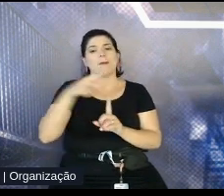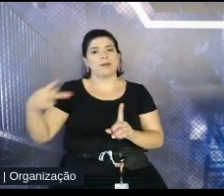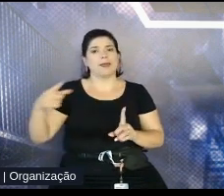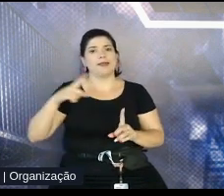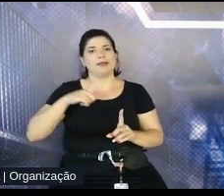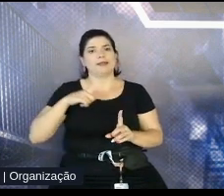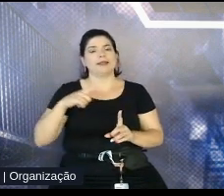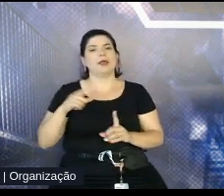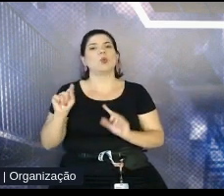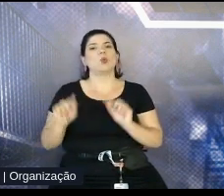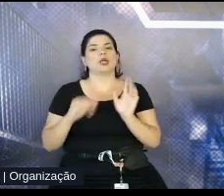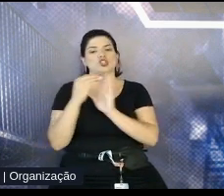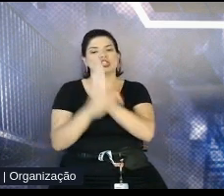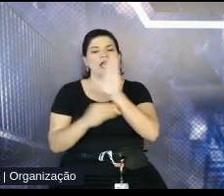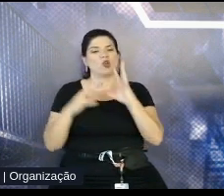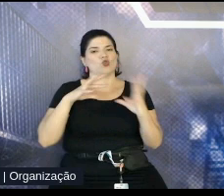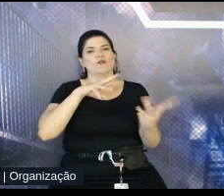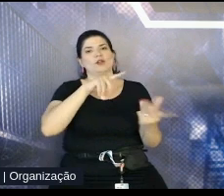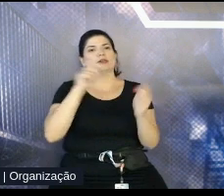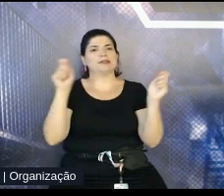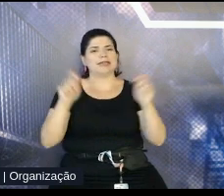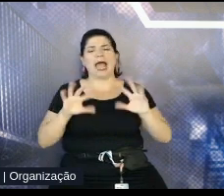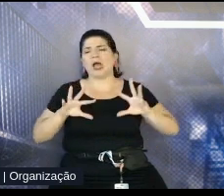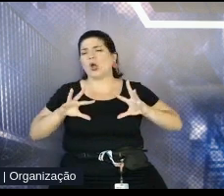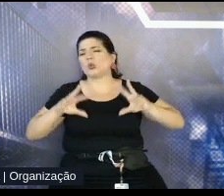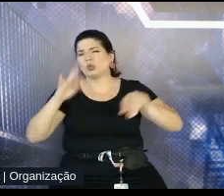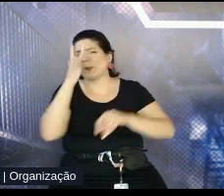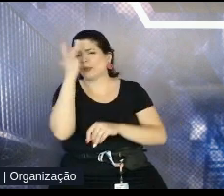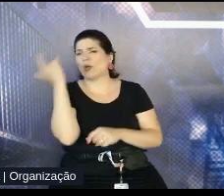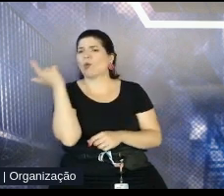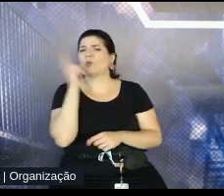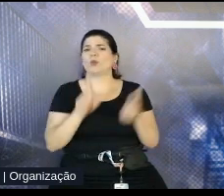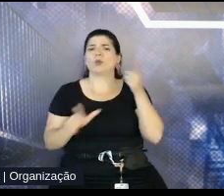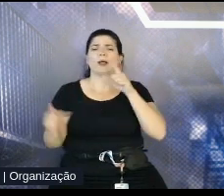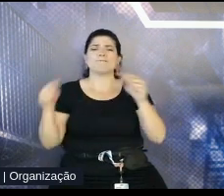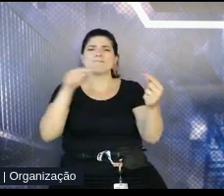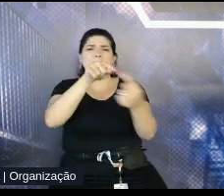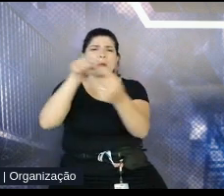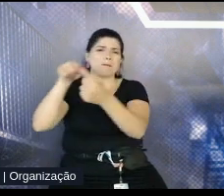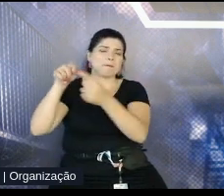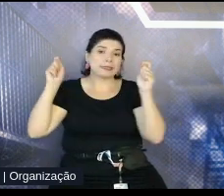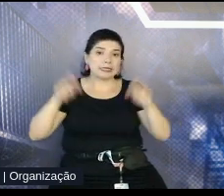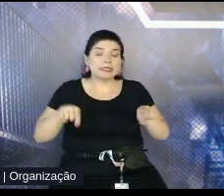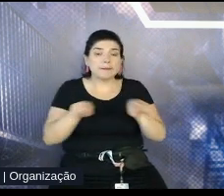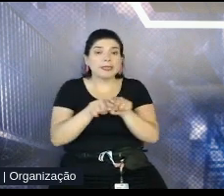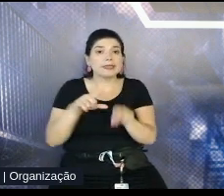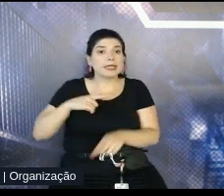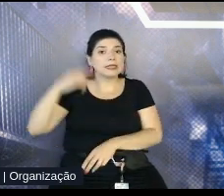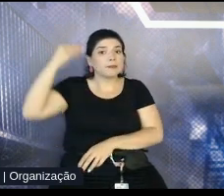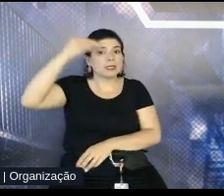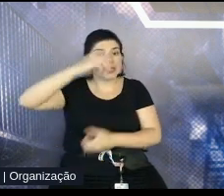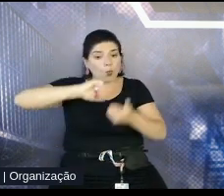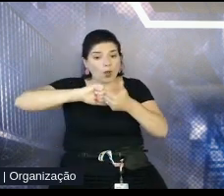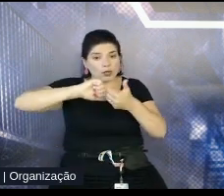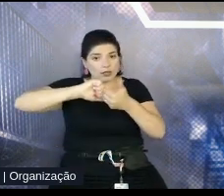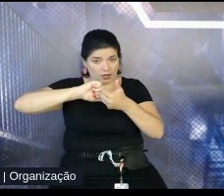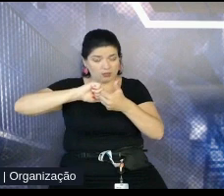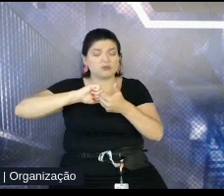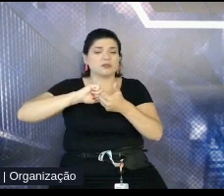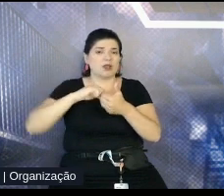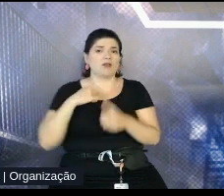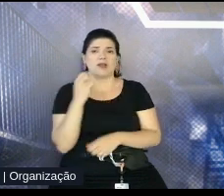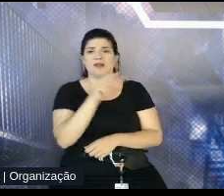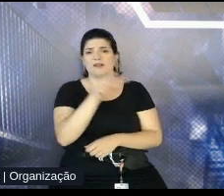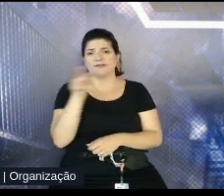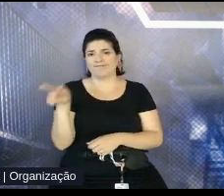universal, consiga estar atendendo a todas as pessoas e consiga estar entregando essa experiência com qualidade, né? Então, a gente vê vários